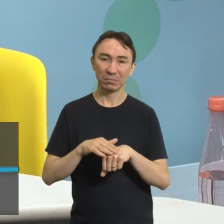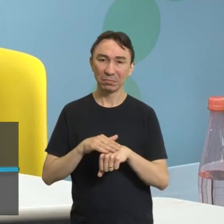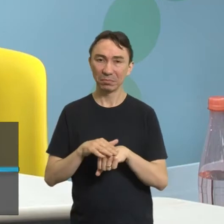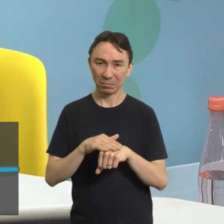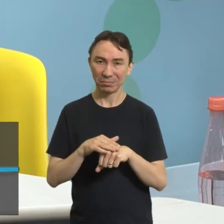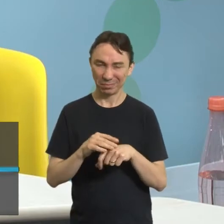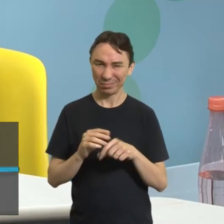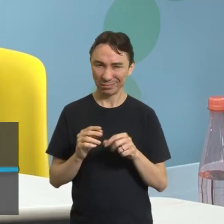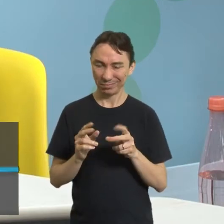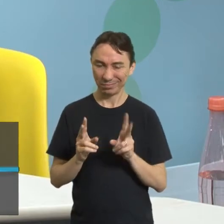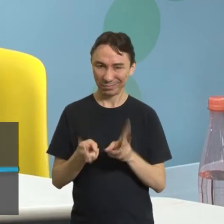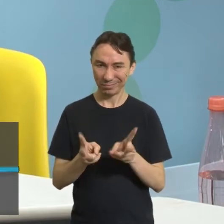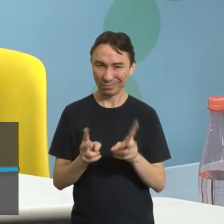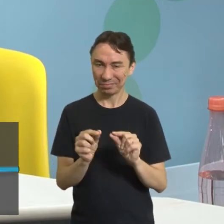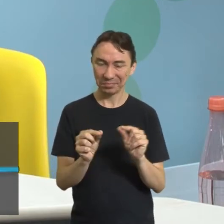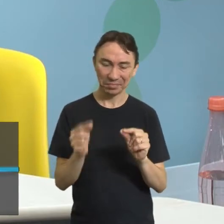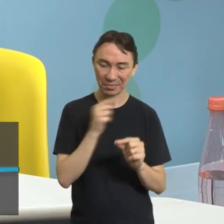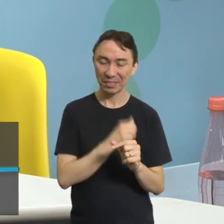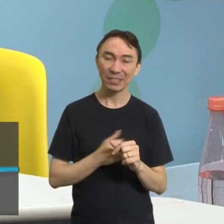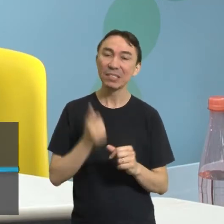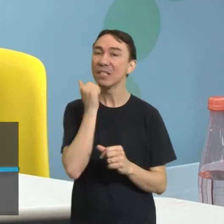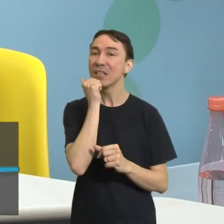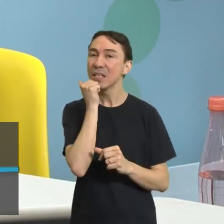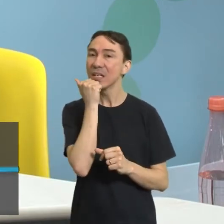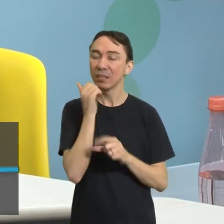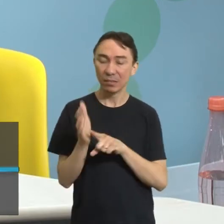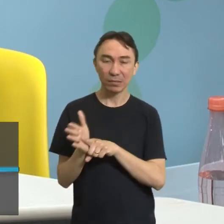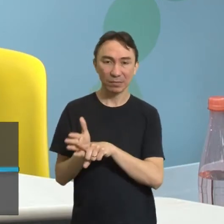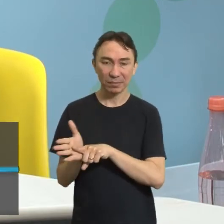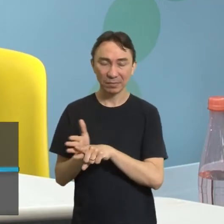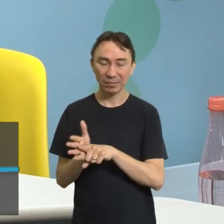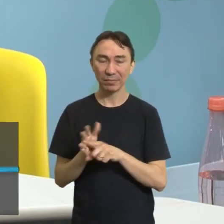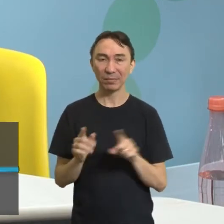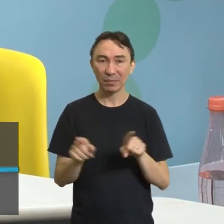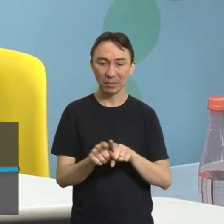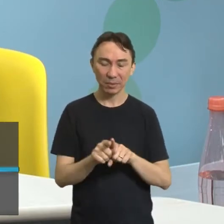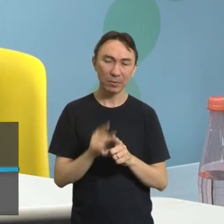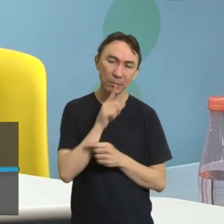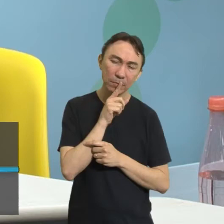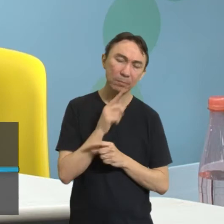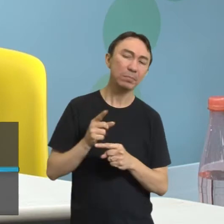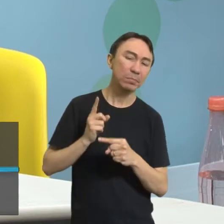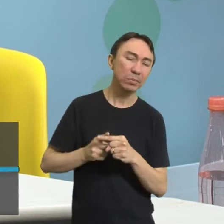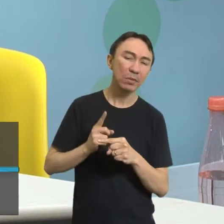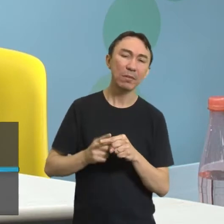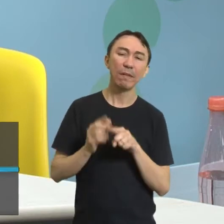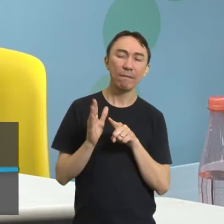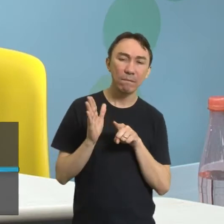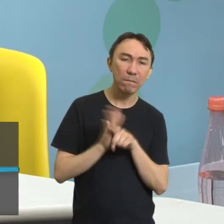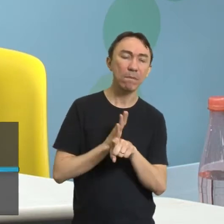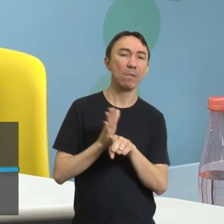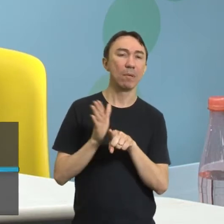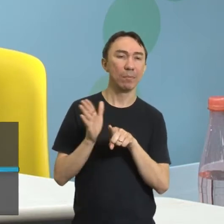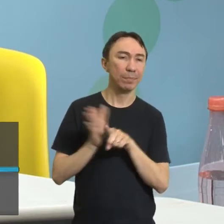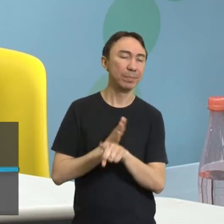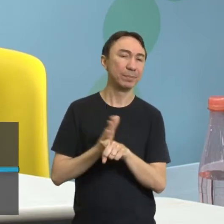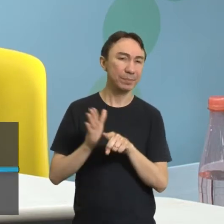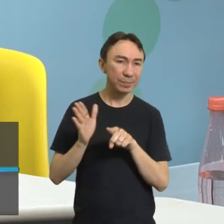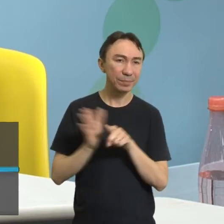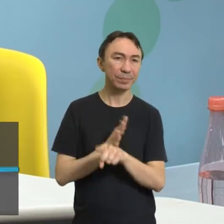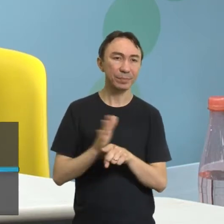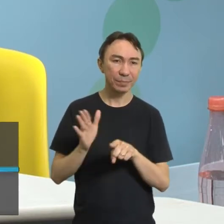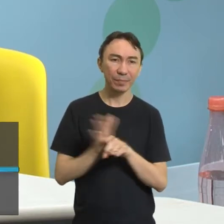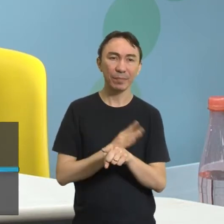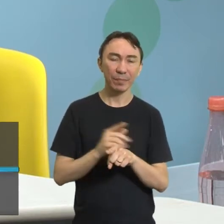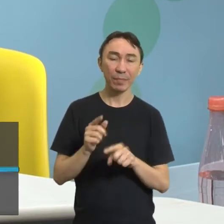investigação científica, sobre questionamento, sobre implementar soluções para trabalhar com os estudantes